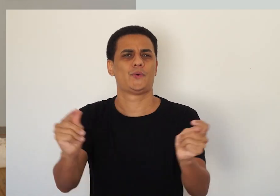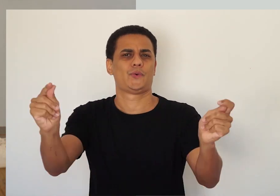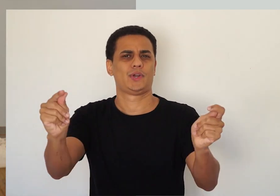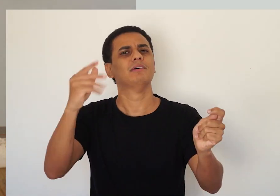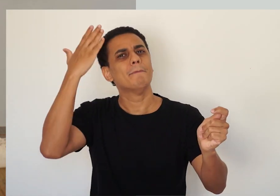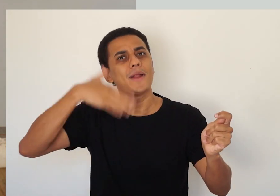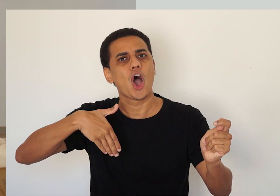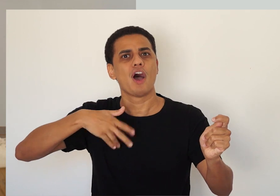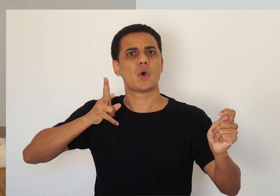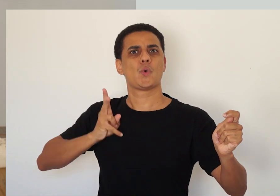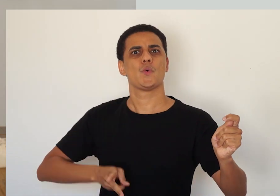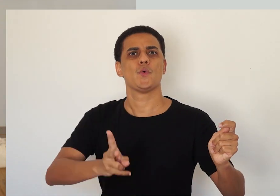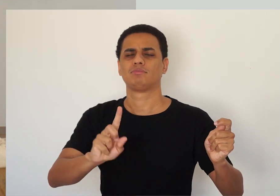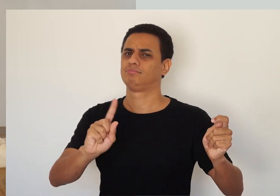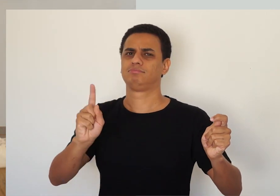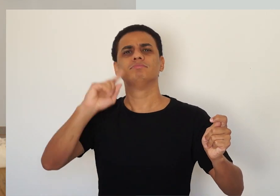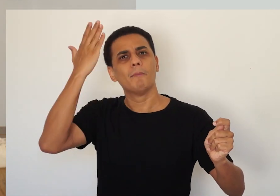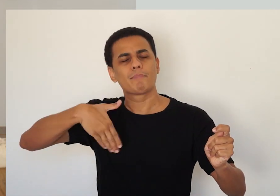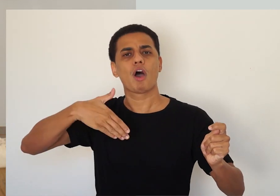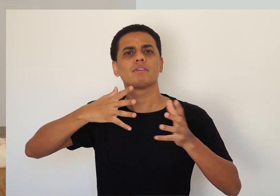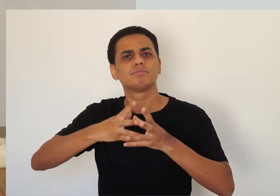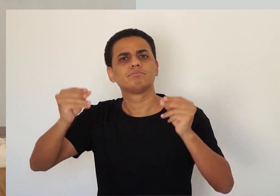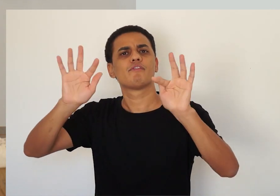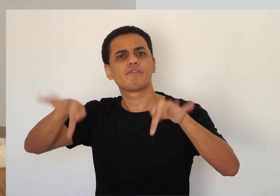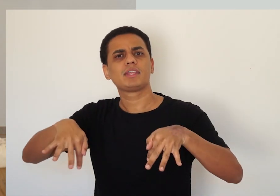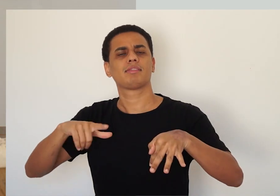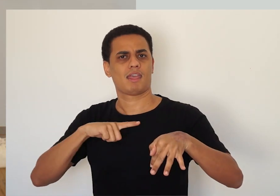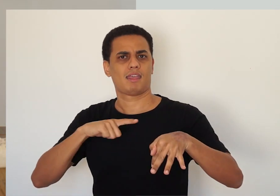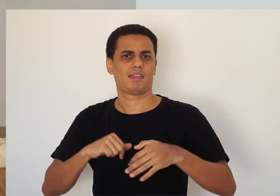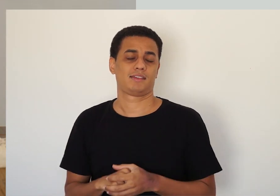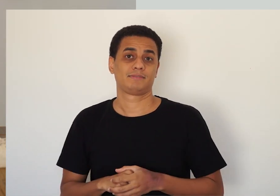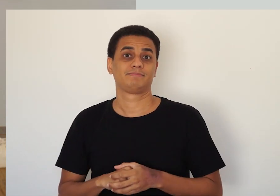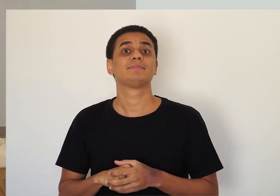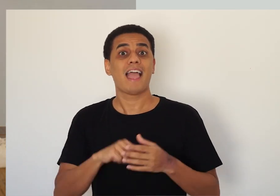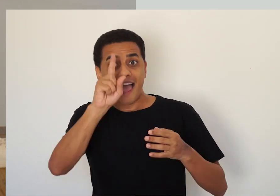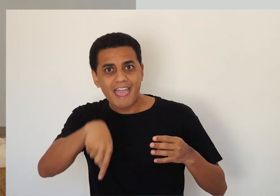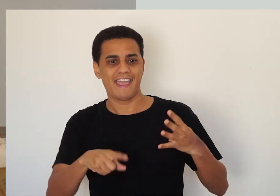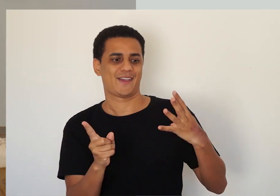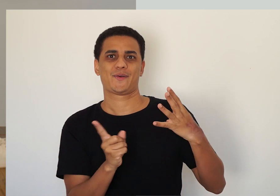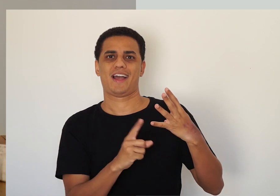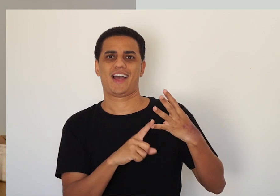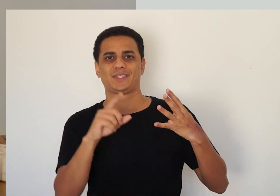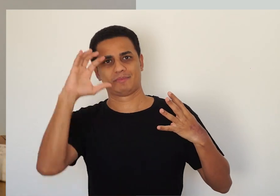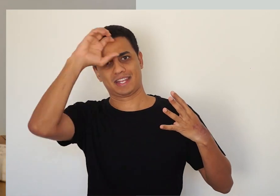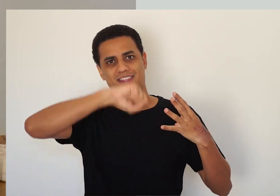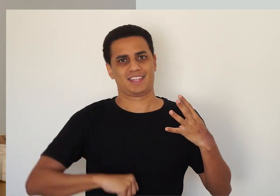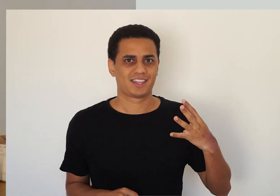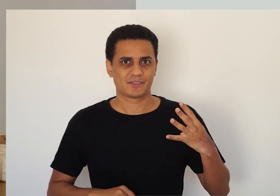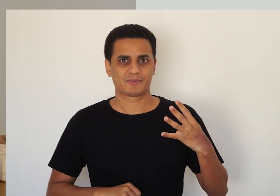ter certeza. Nenhuma provação vem para ficar. Na verdade, esse é o princípio do